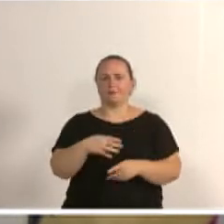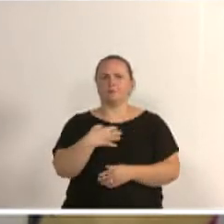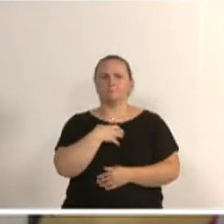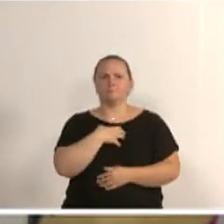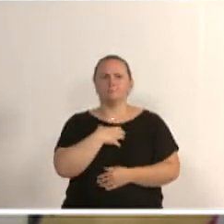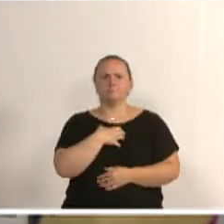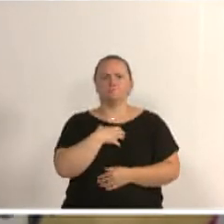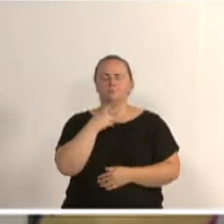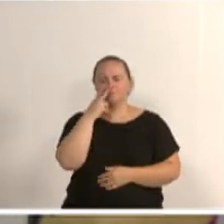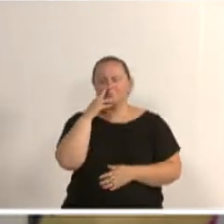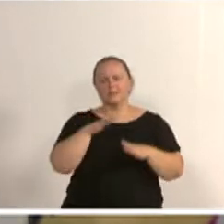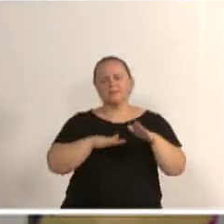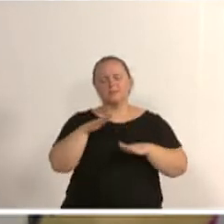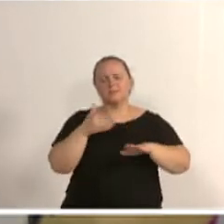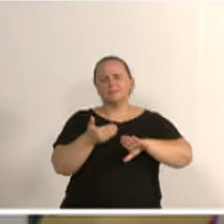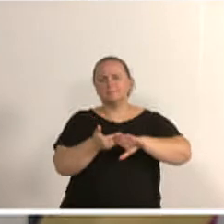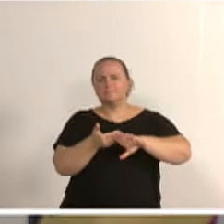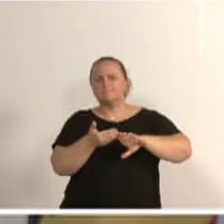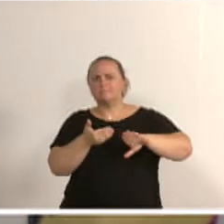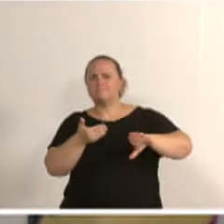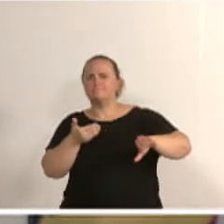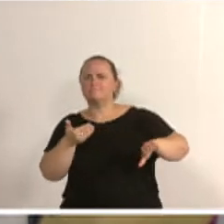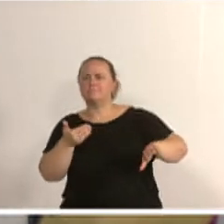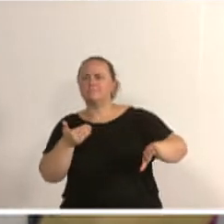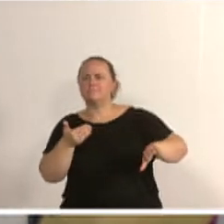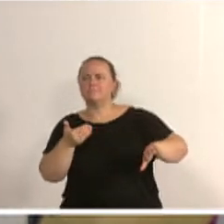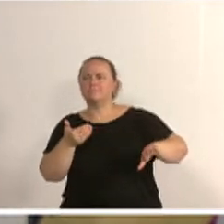certo distanciamento.